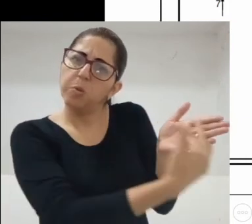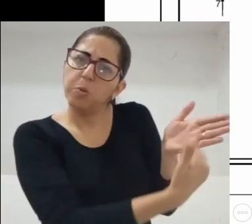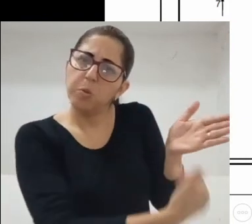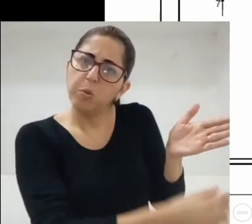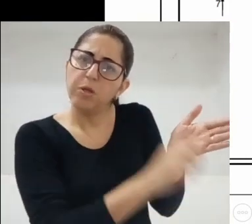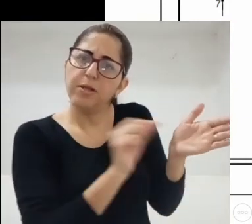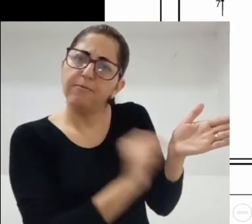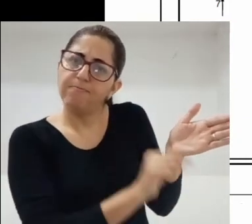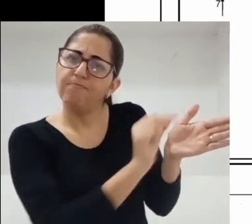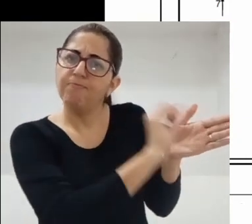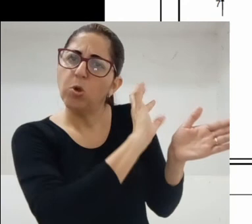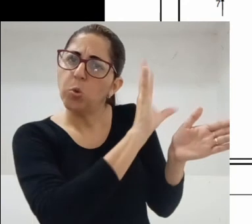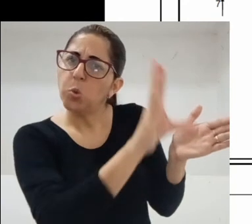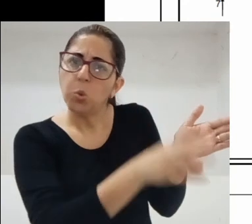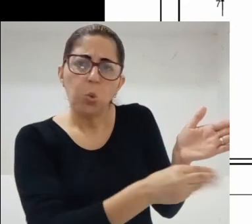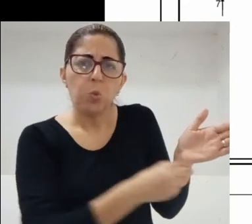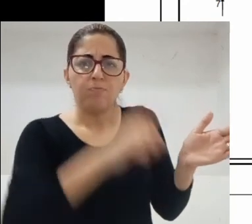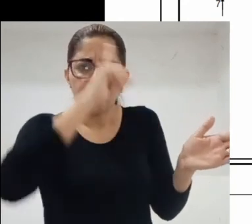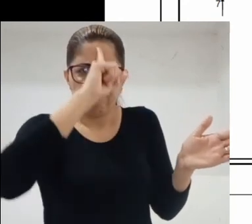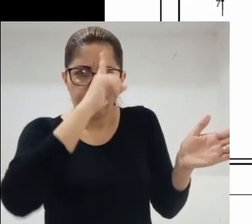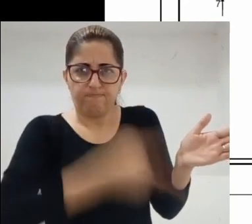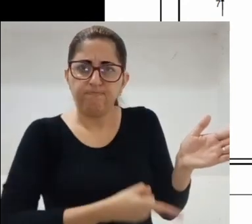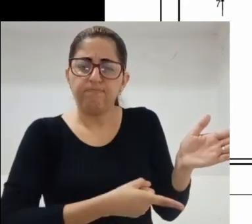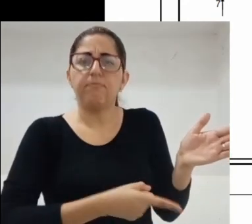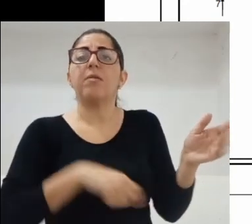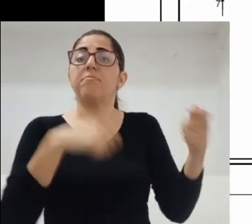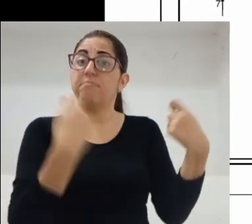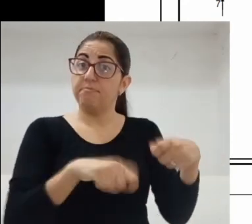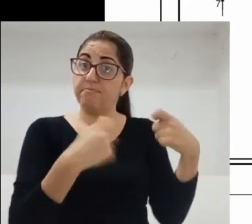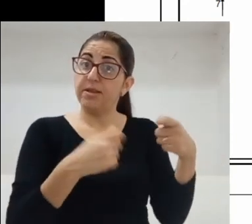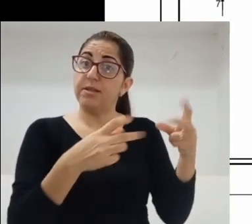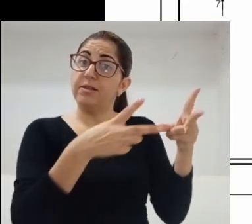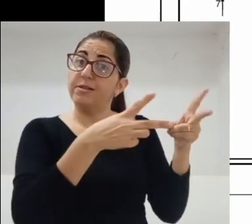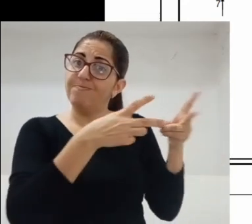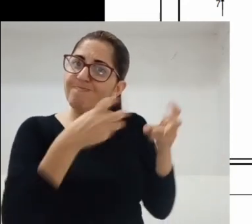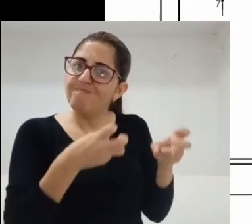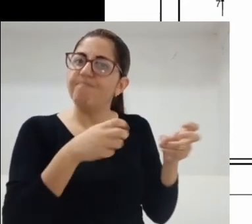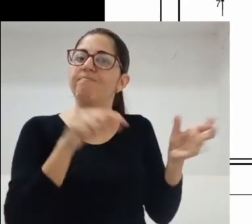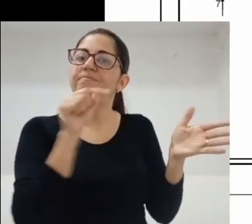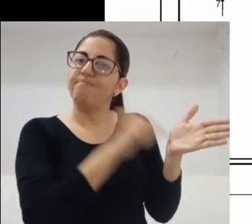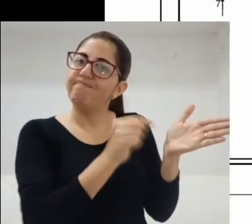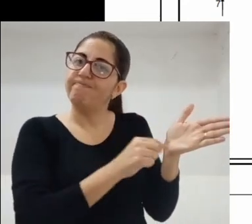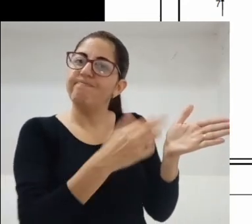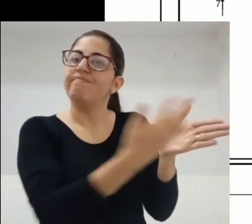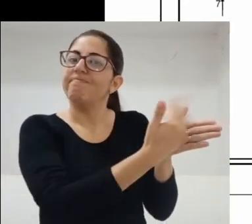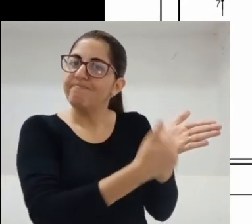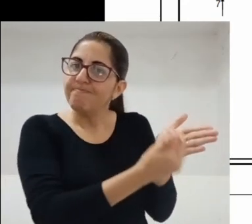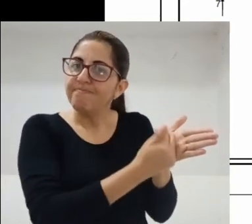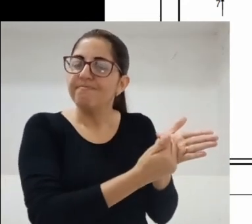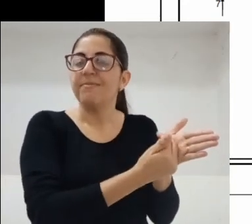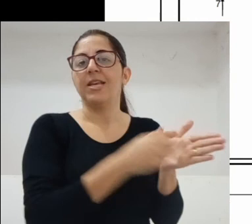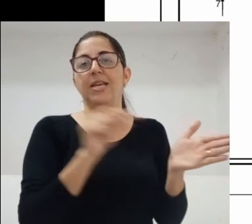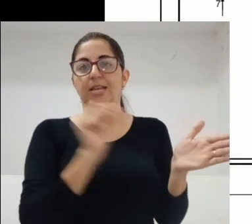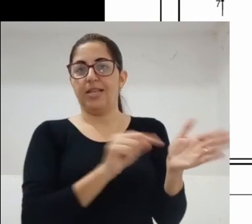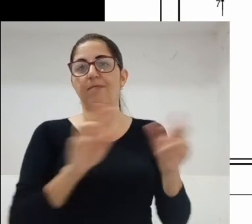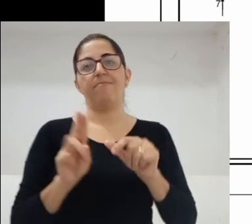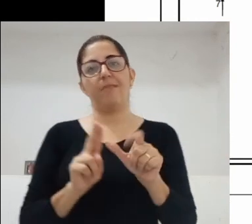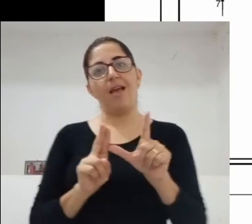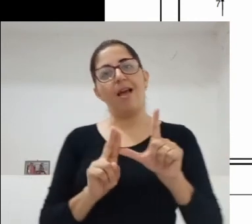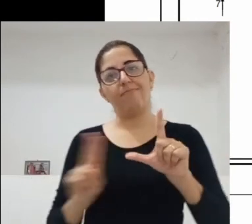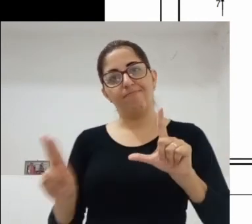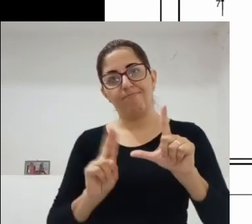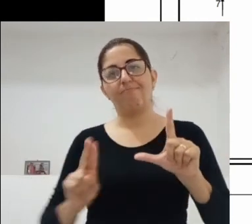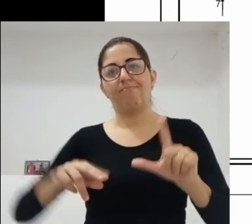é um elemento obrigatório, é importante dizer, né? É um elemento obrigatório dentro do desenho, a gente precisa identificar, né,